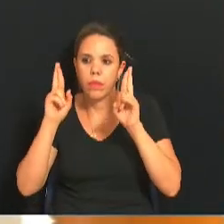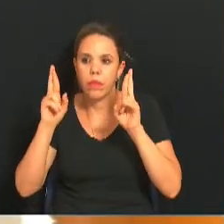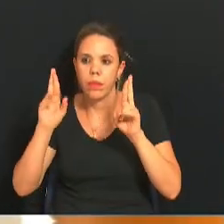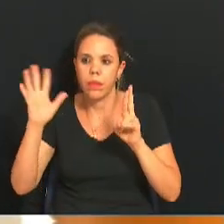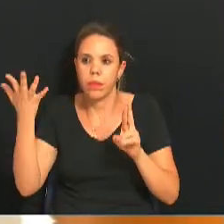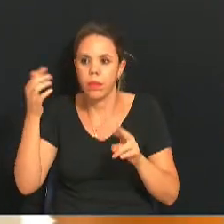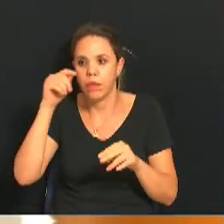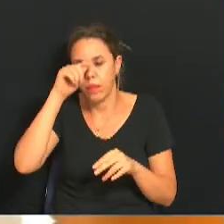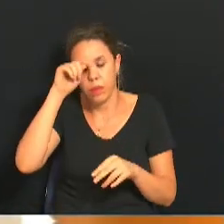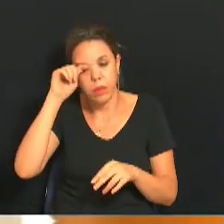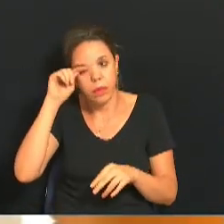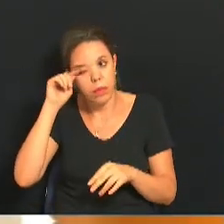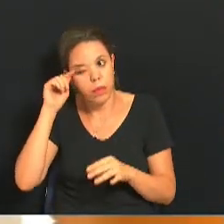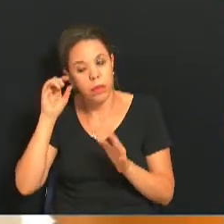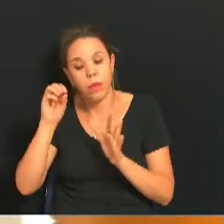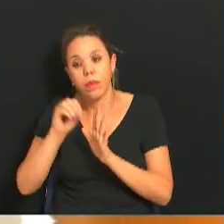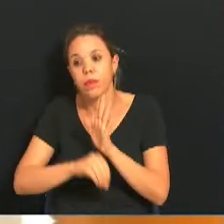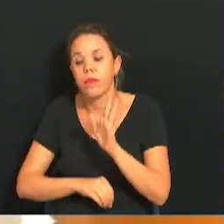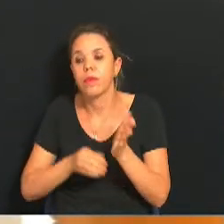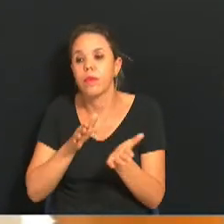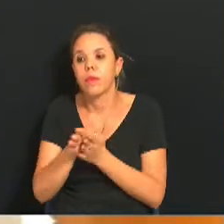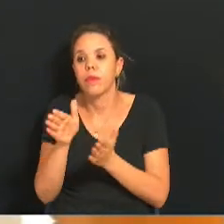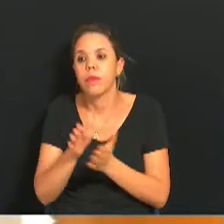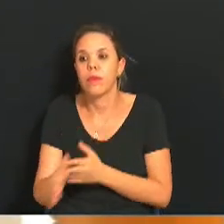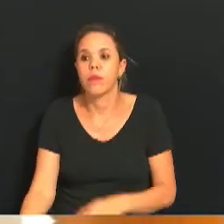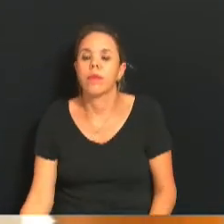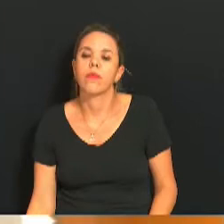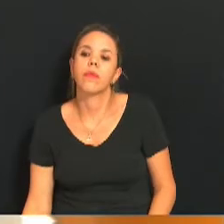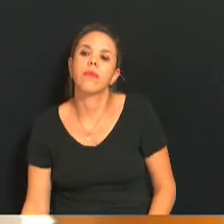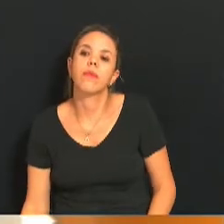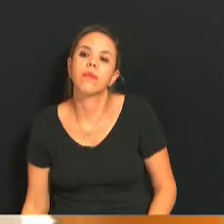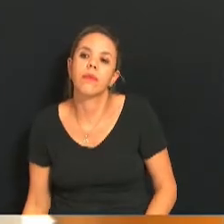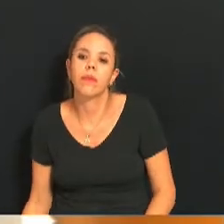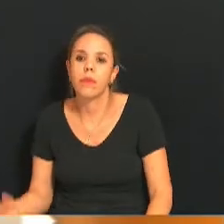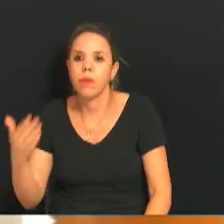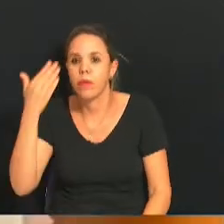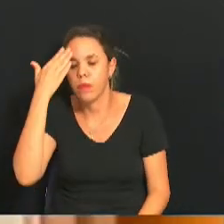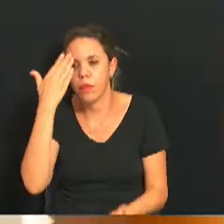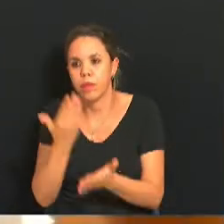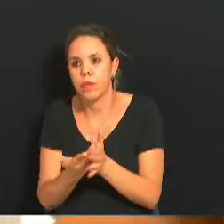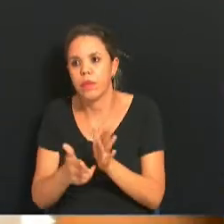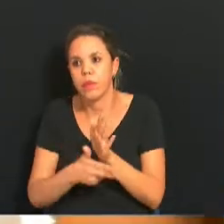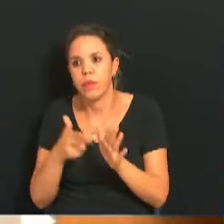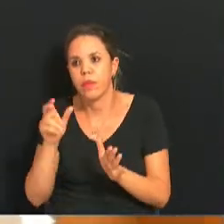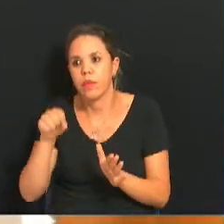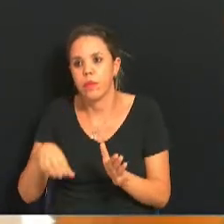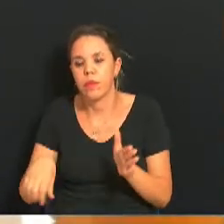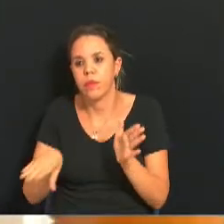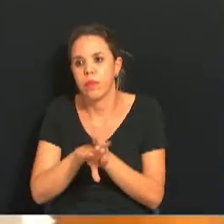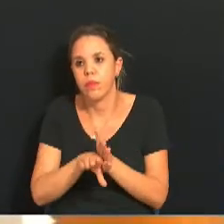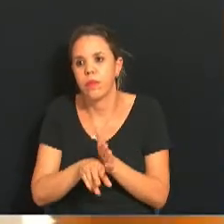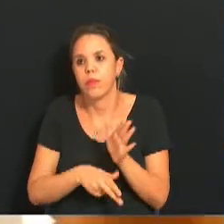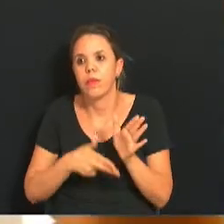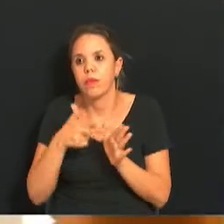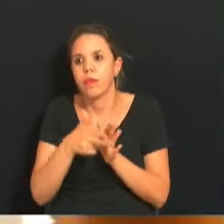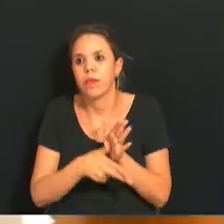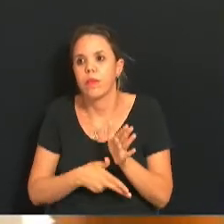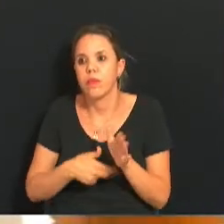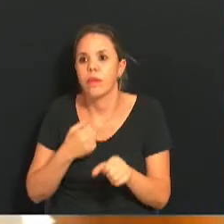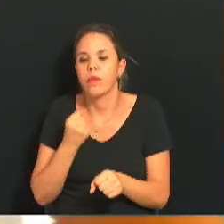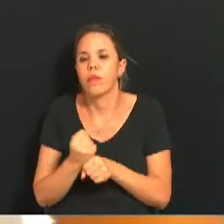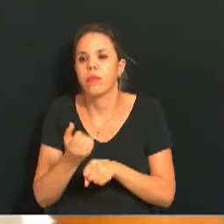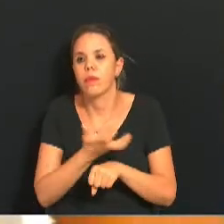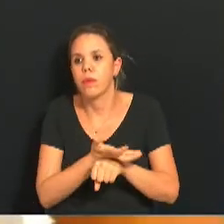acontecer o edital para ser publicado então eu acredito esse trem vai sair vai chegar ali na estação vai revitalizar